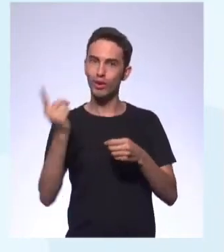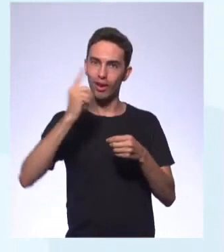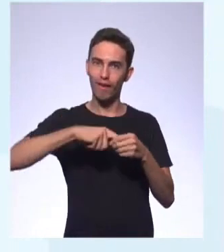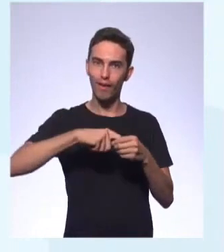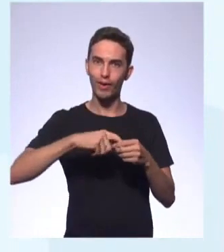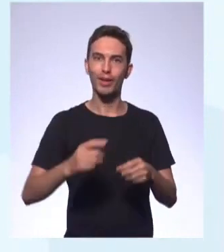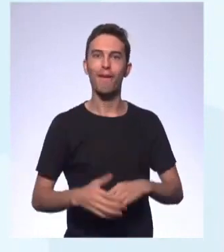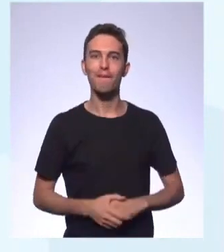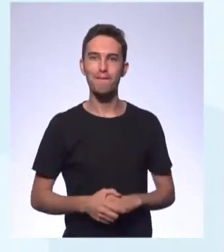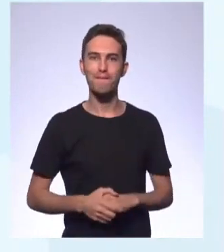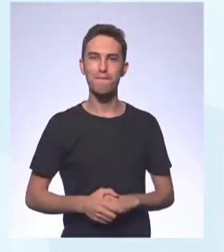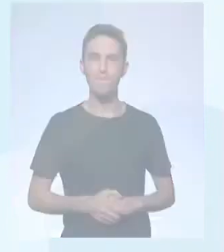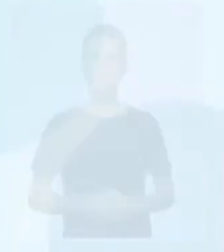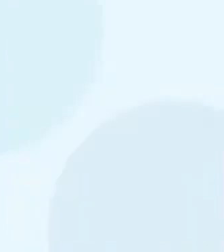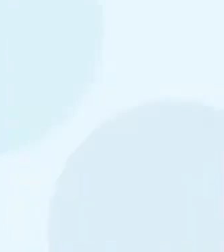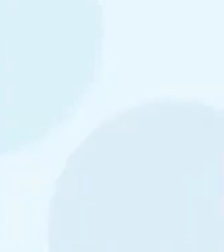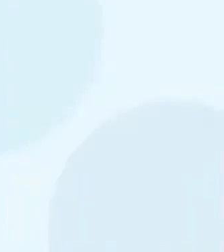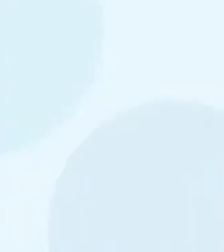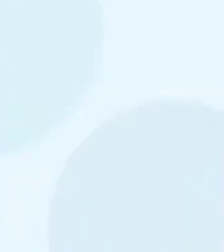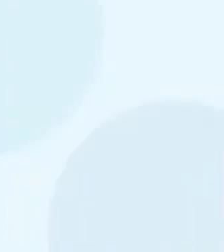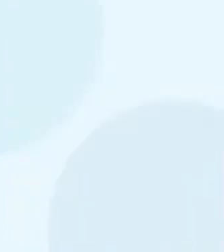voltamos.